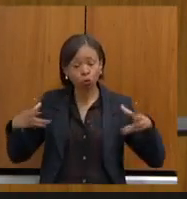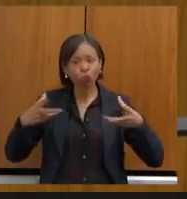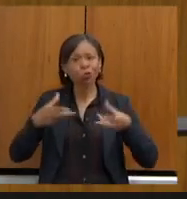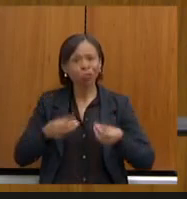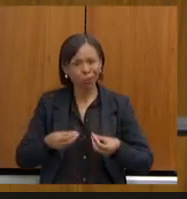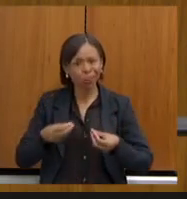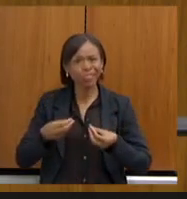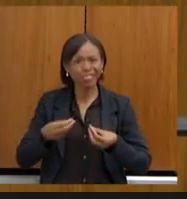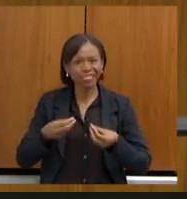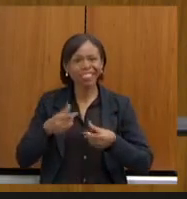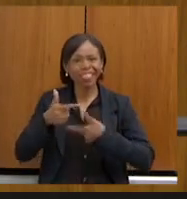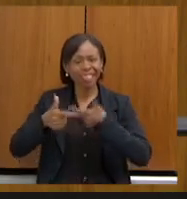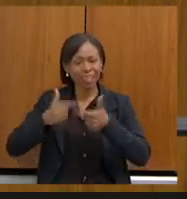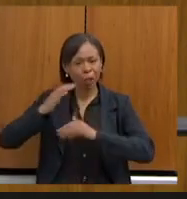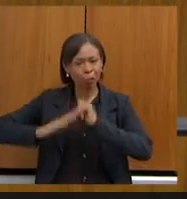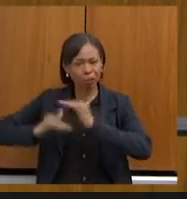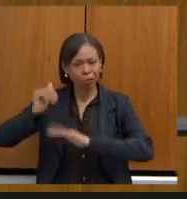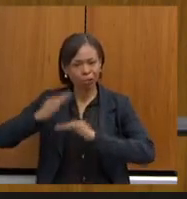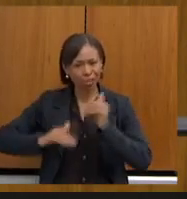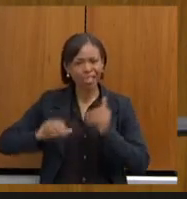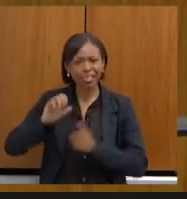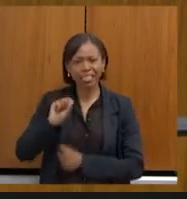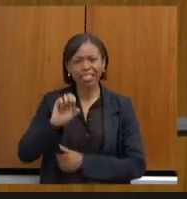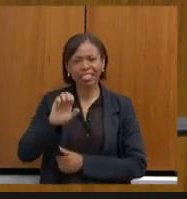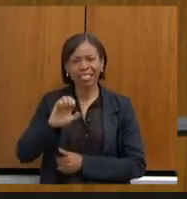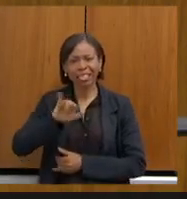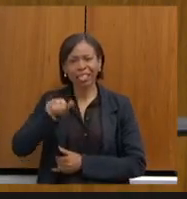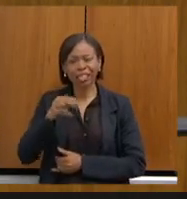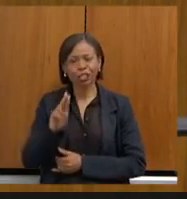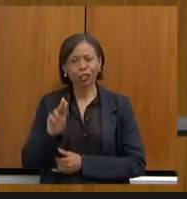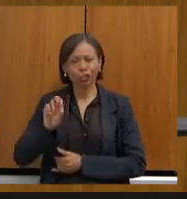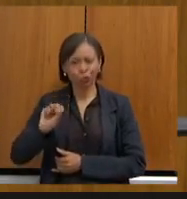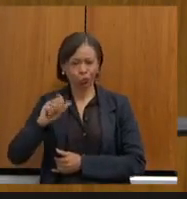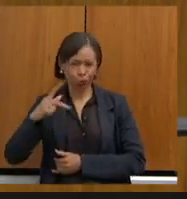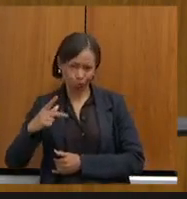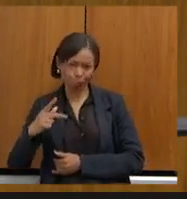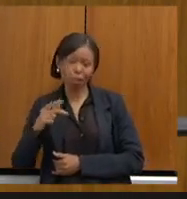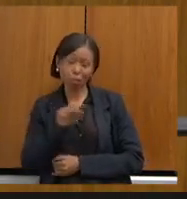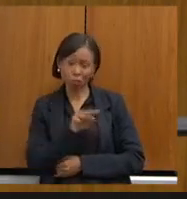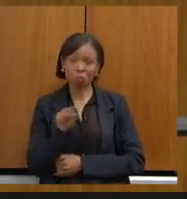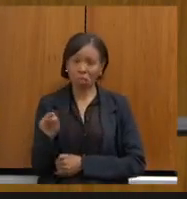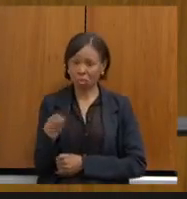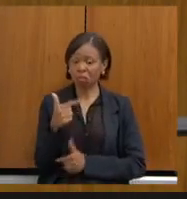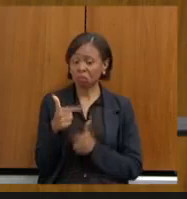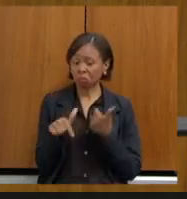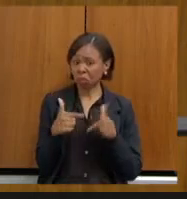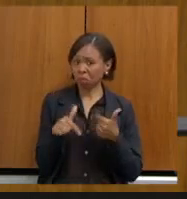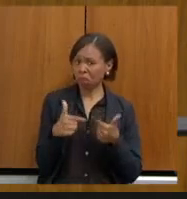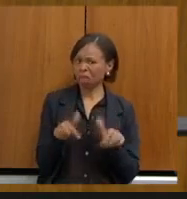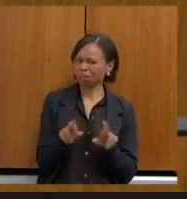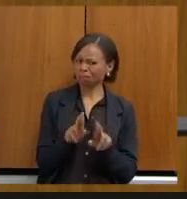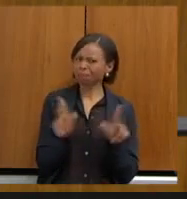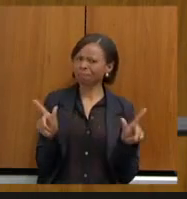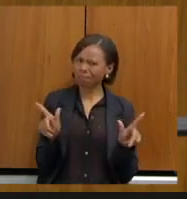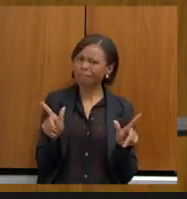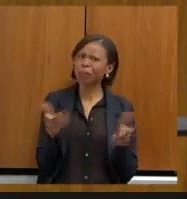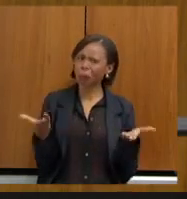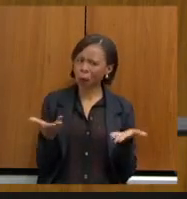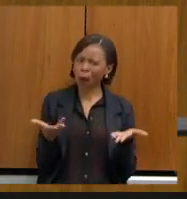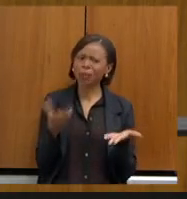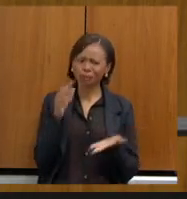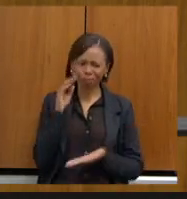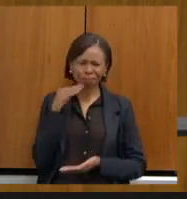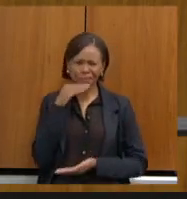sejusp pela diferença quando vocês vem fazendo que vem acontecendo e os resultados estão aí eu fiquei muito feliz